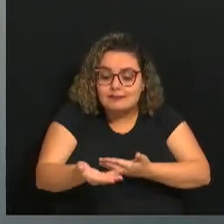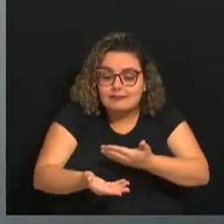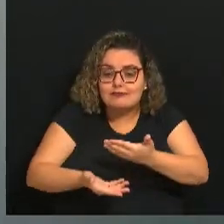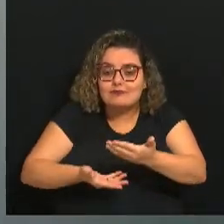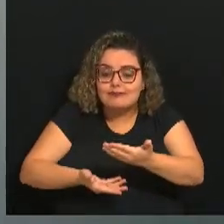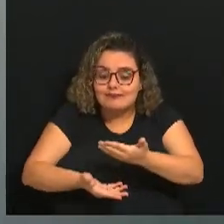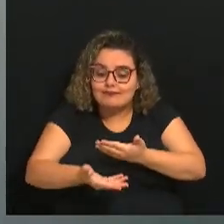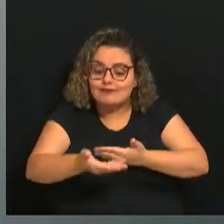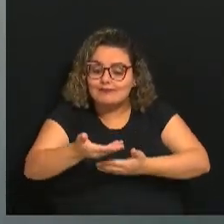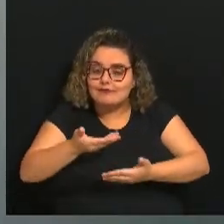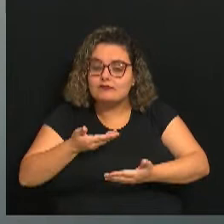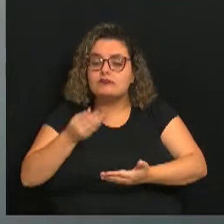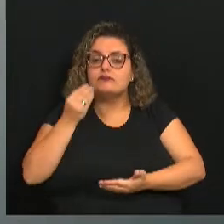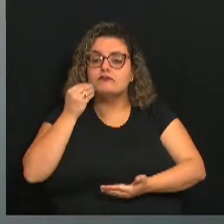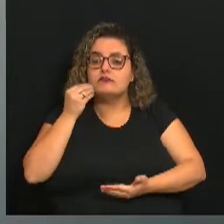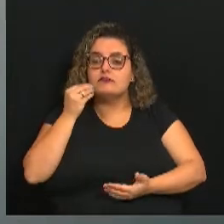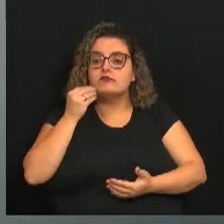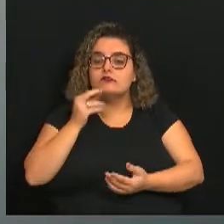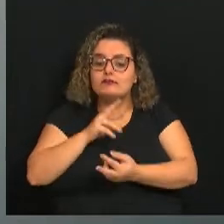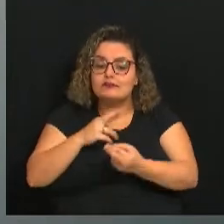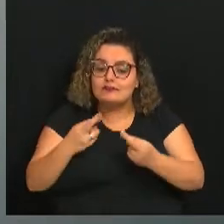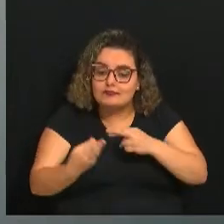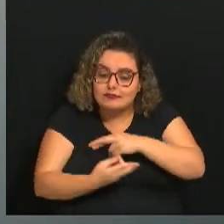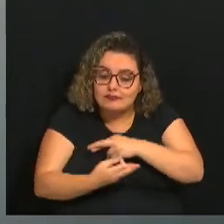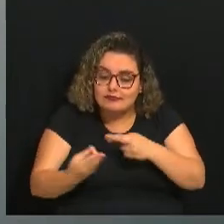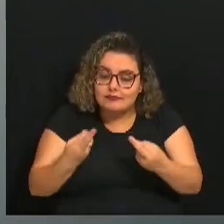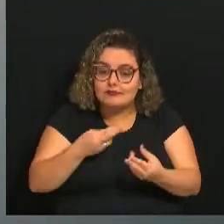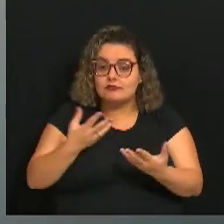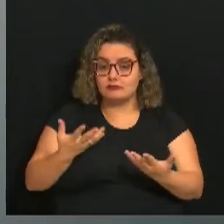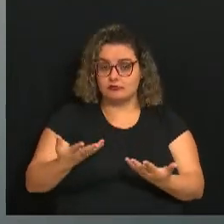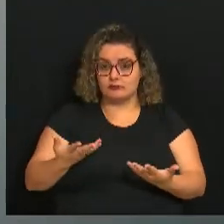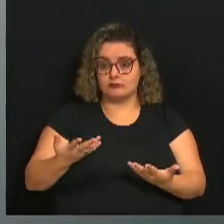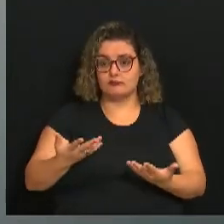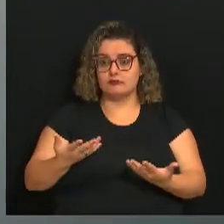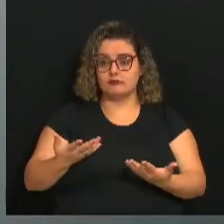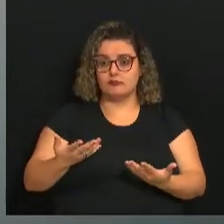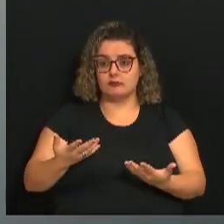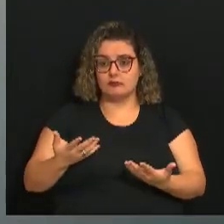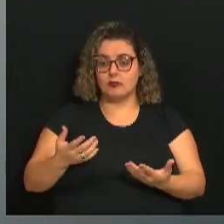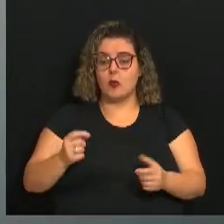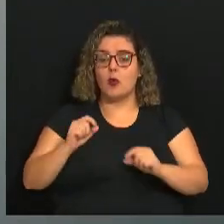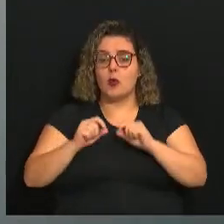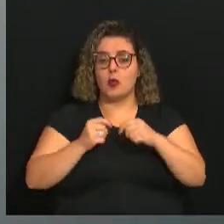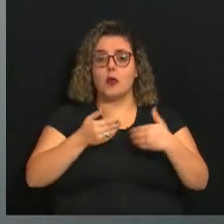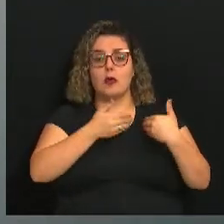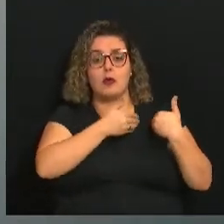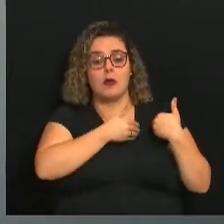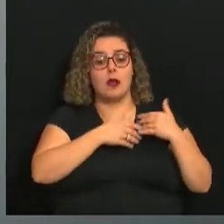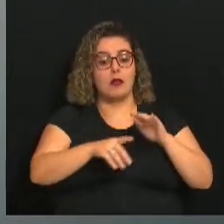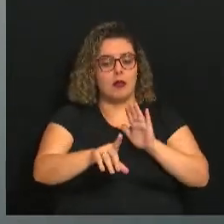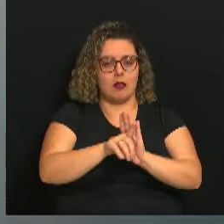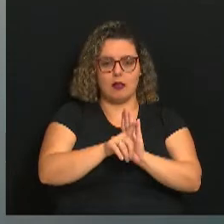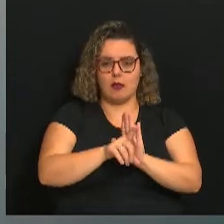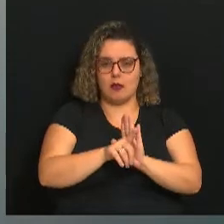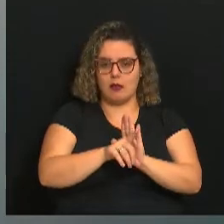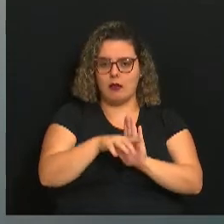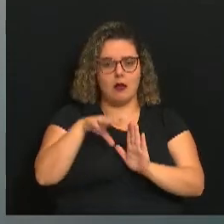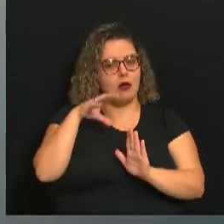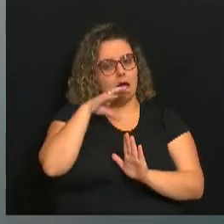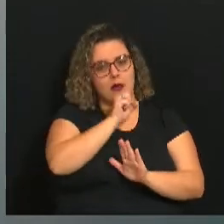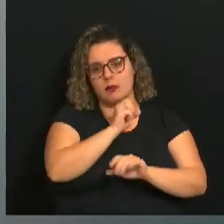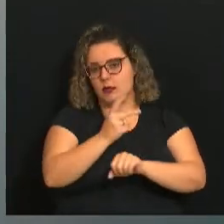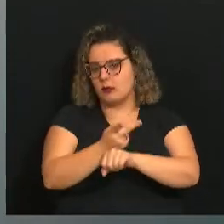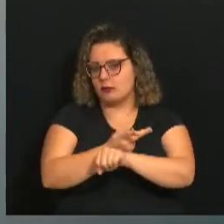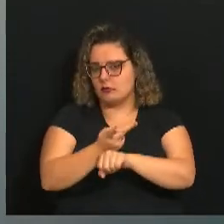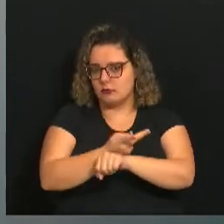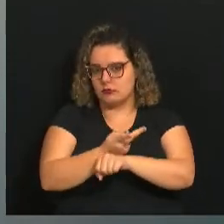cabível, que nós tínhamos condição de fazer, e nos cabia fazer legalmente, nós buscamos imediatamente